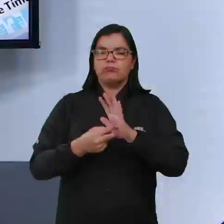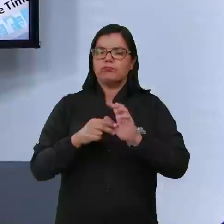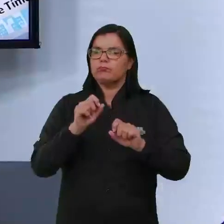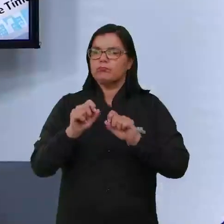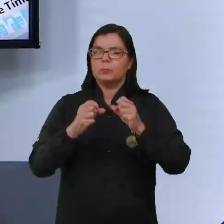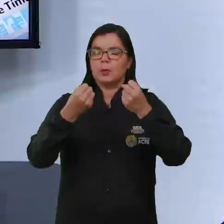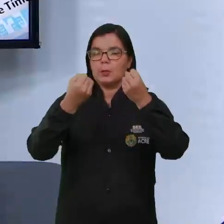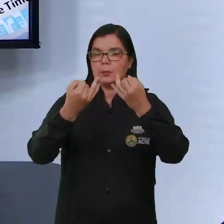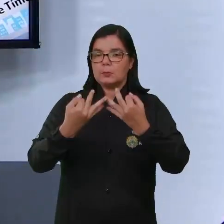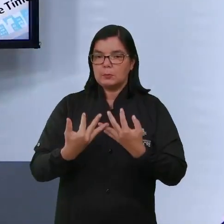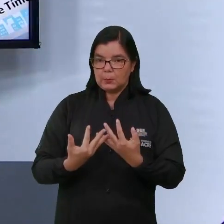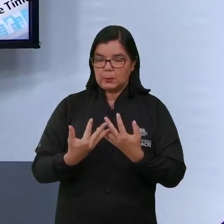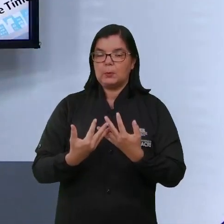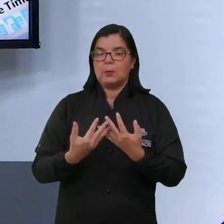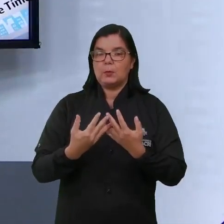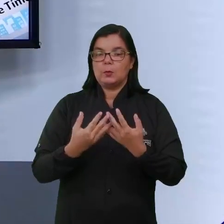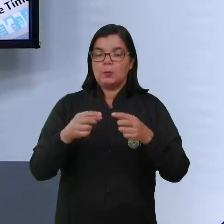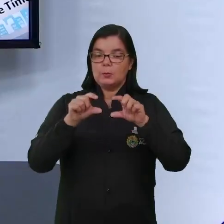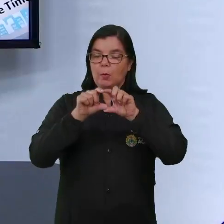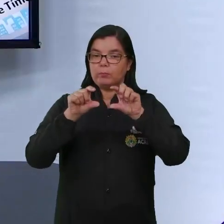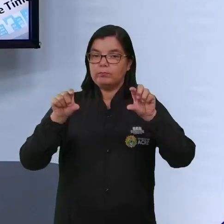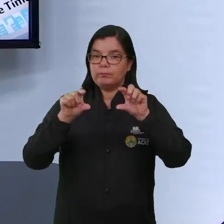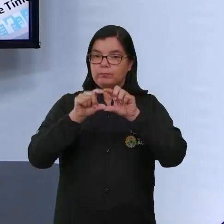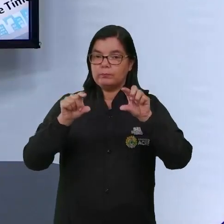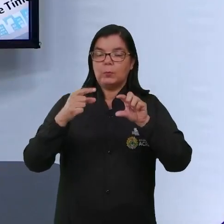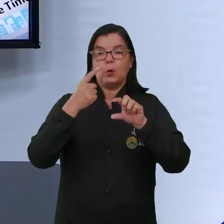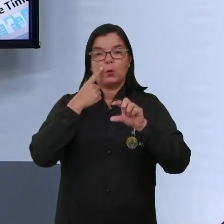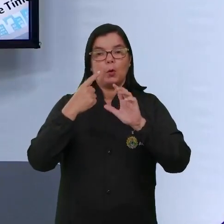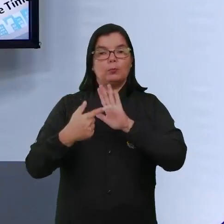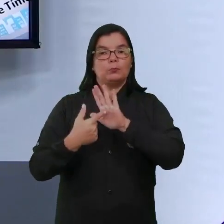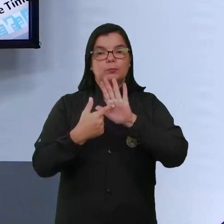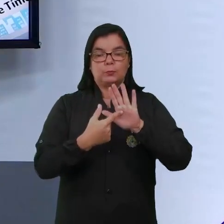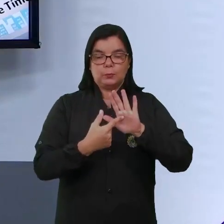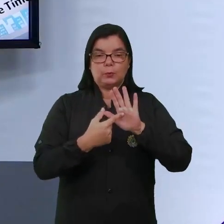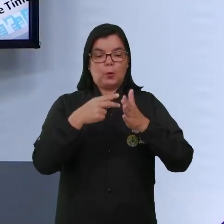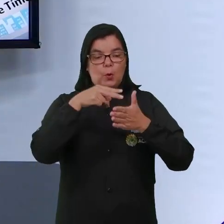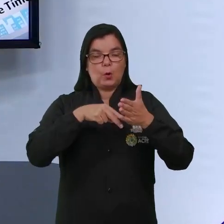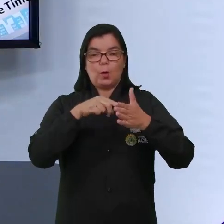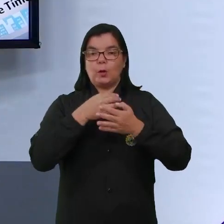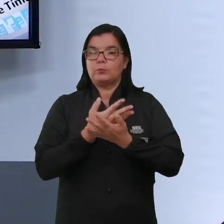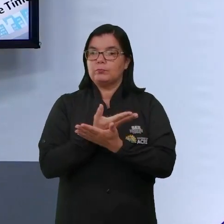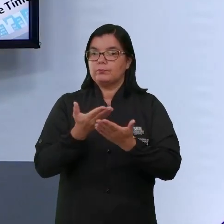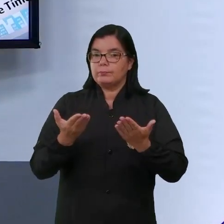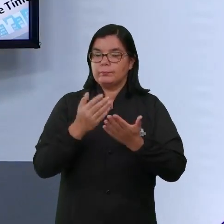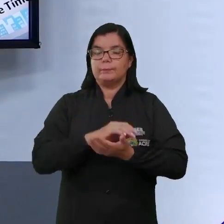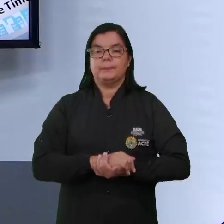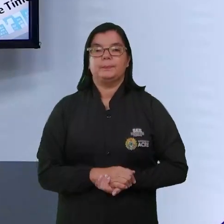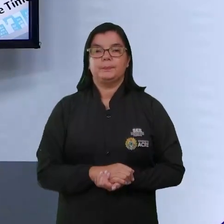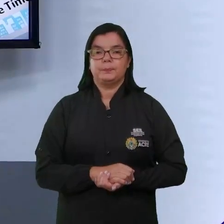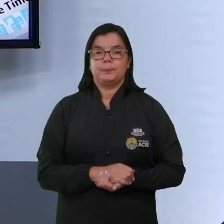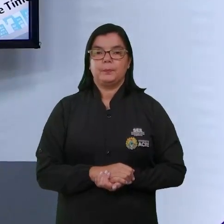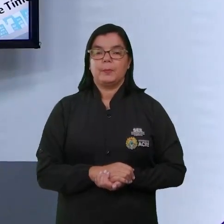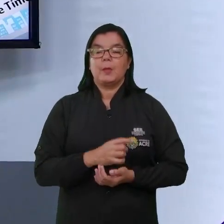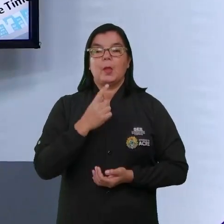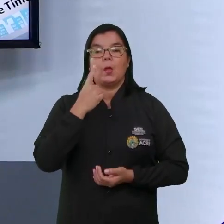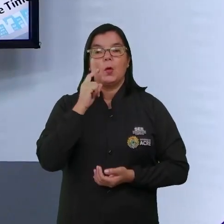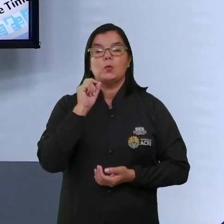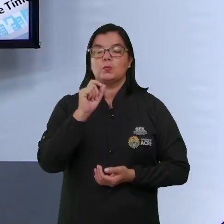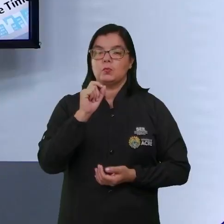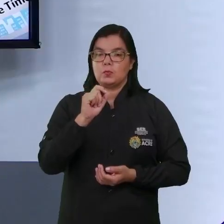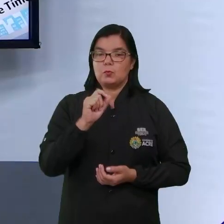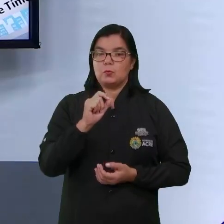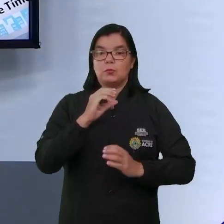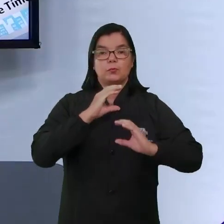sendo destacado nesse fragmento que eu acabei de fazer a leitura a todos vocês? A relevância dos